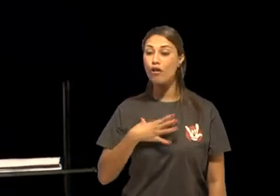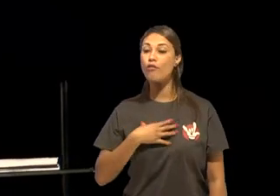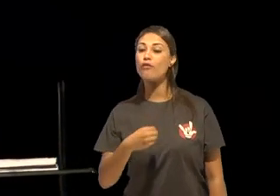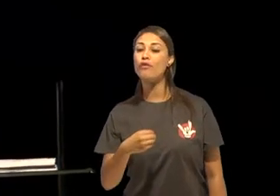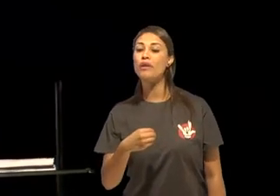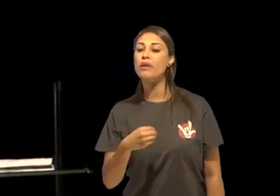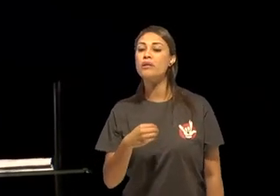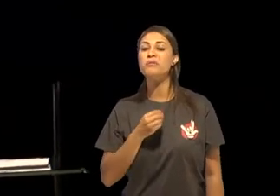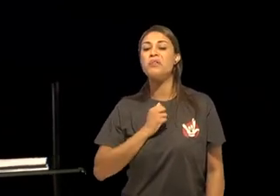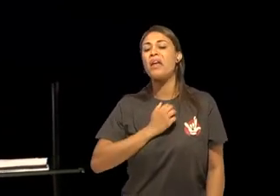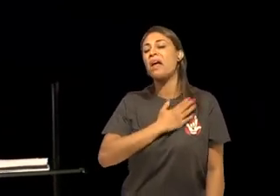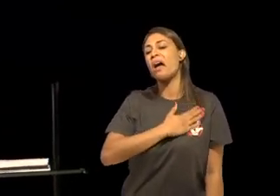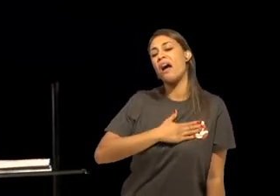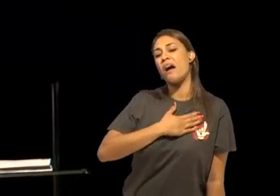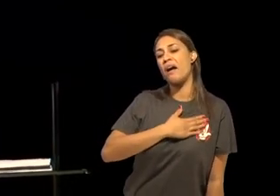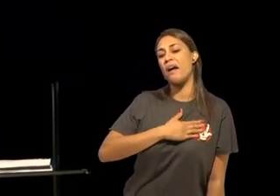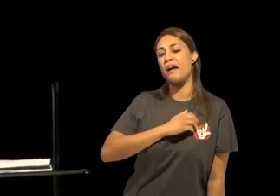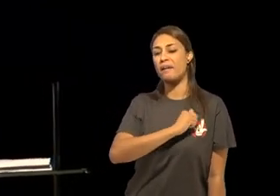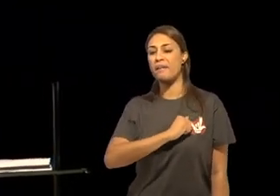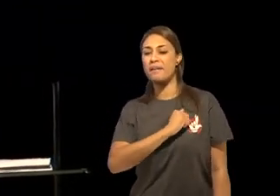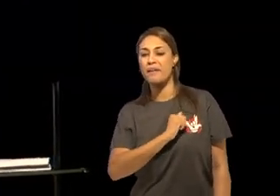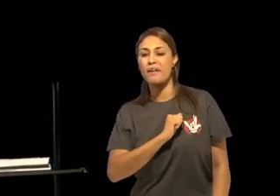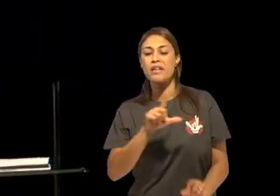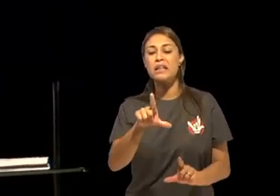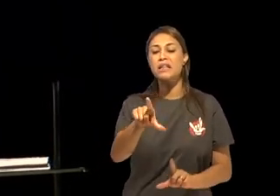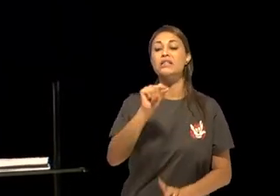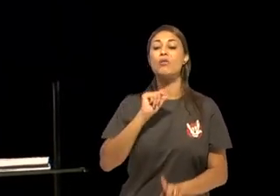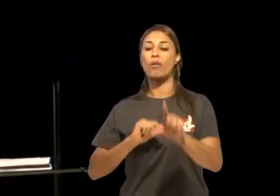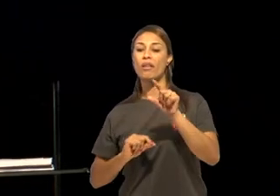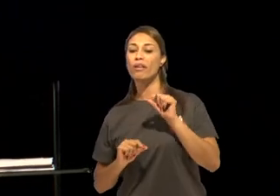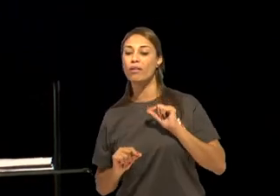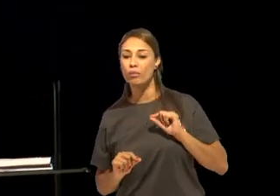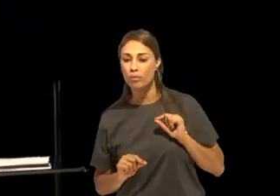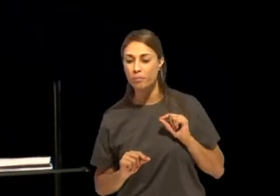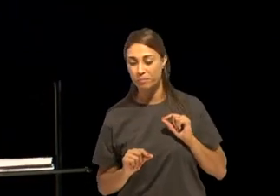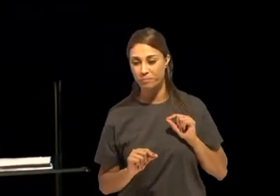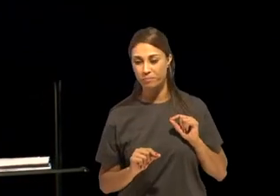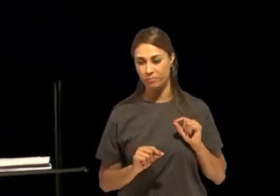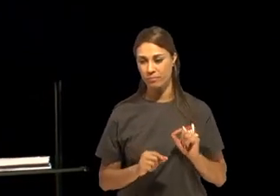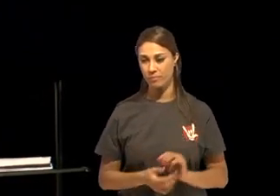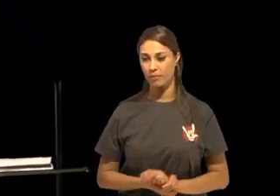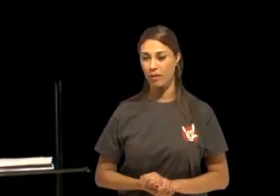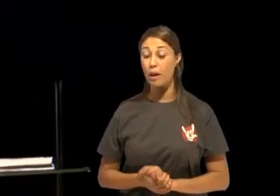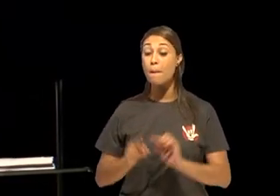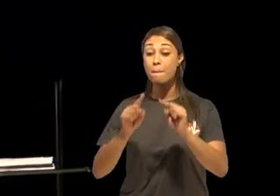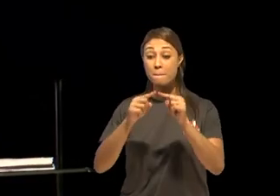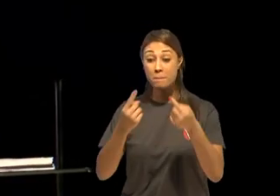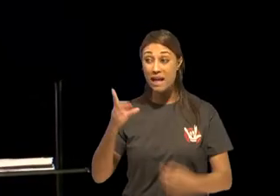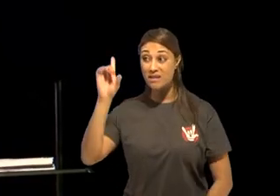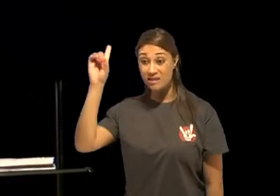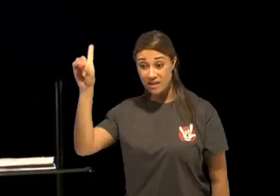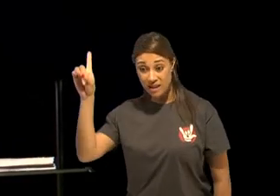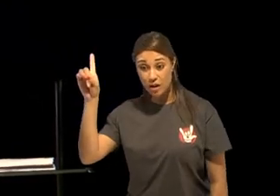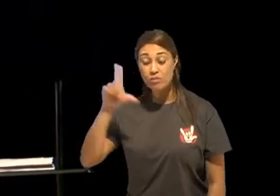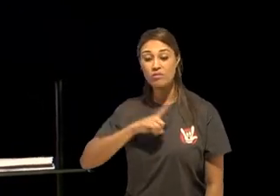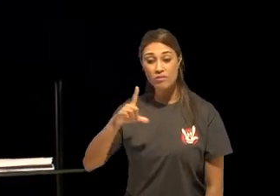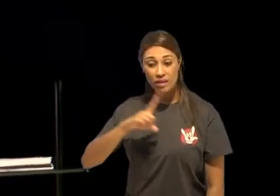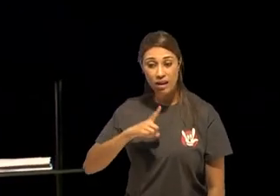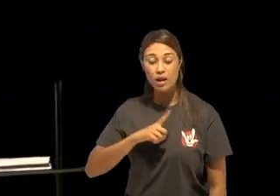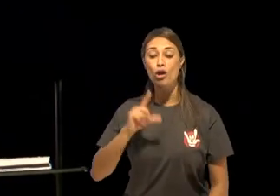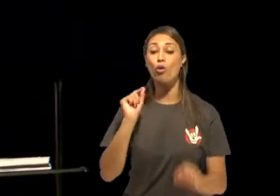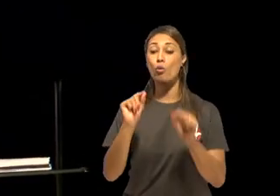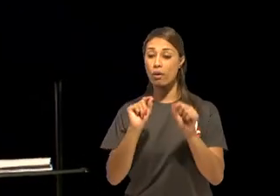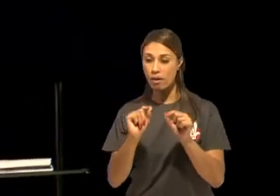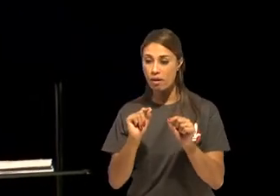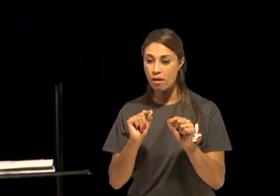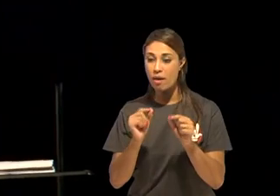igual, porque nosso pai não tem filhos preferidos. Mas nosso pai tem filhos que desejam ter um relacionamento com ele e tem